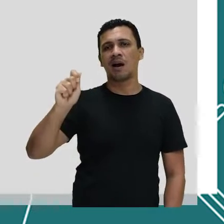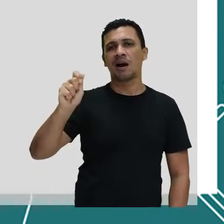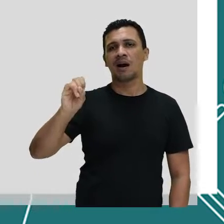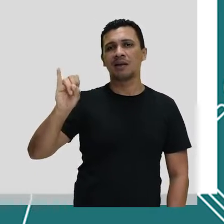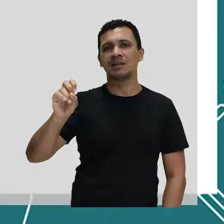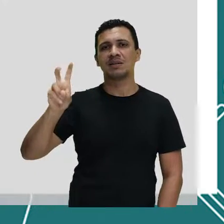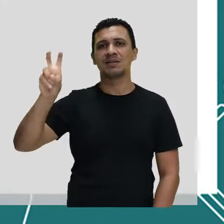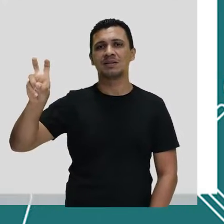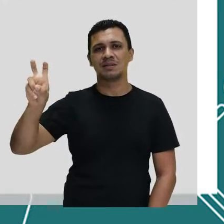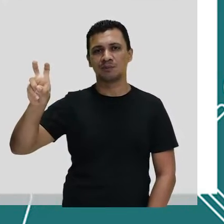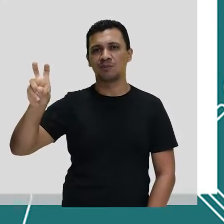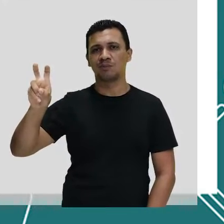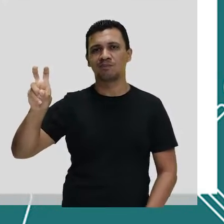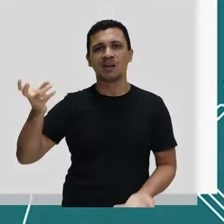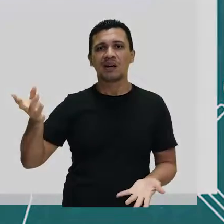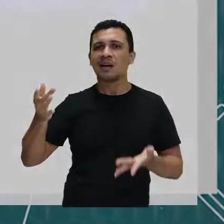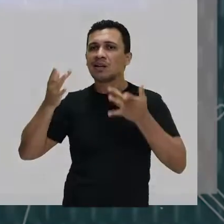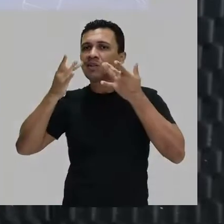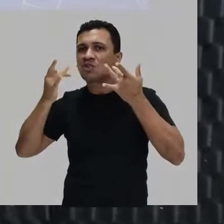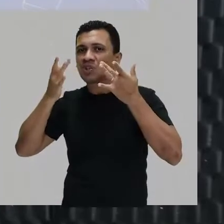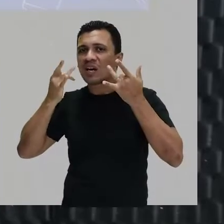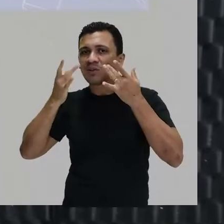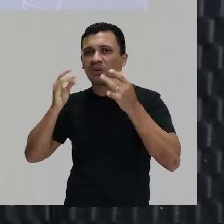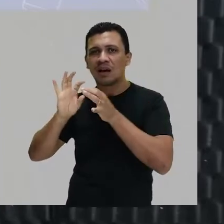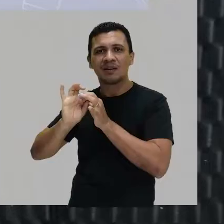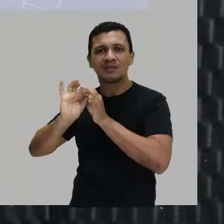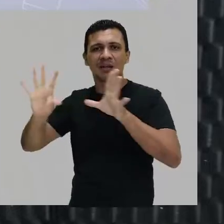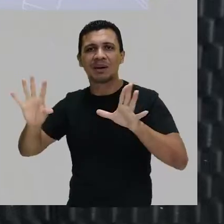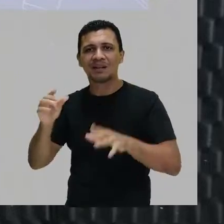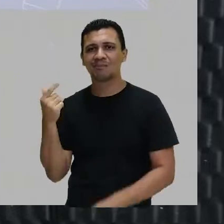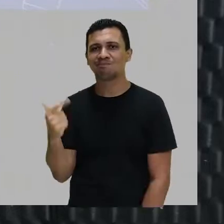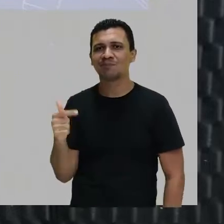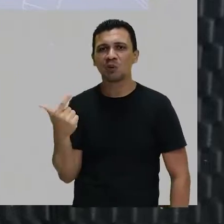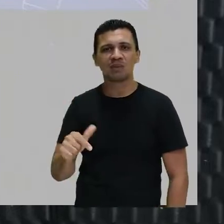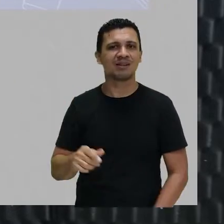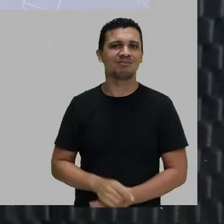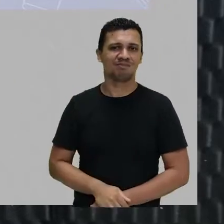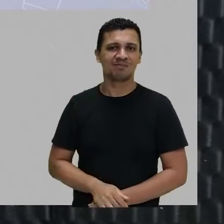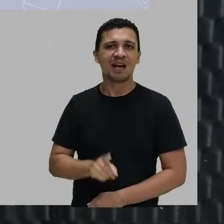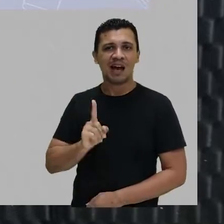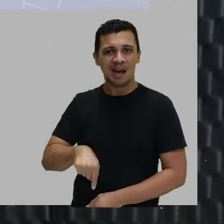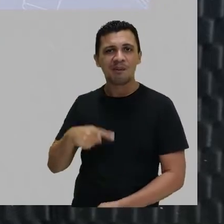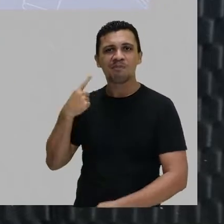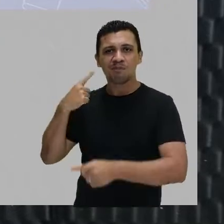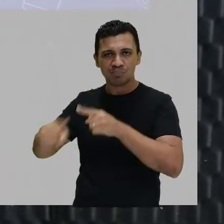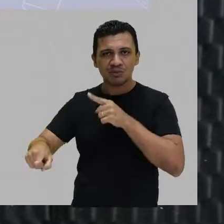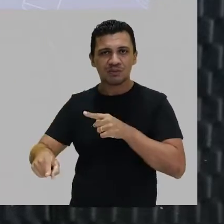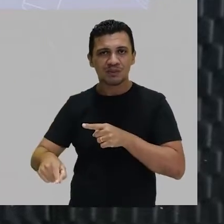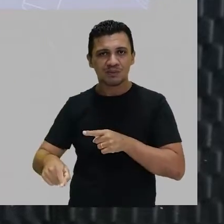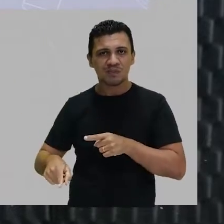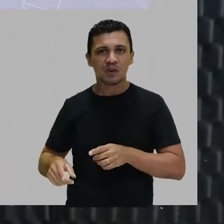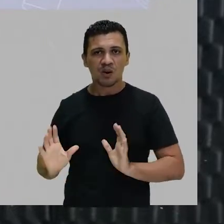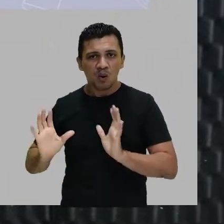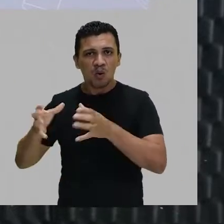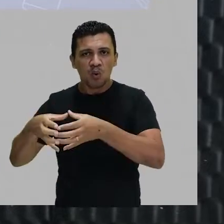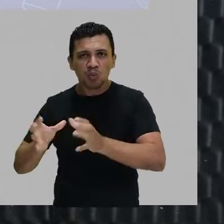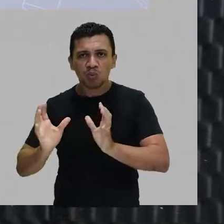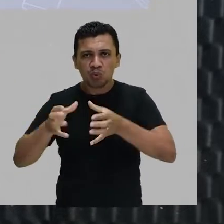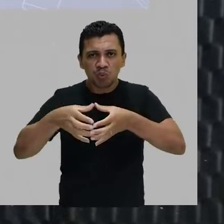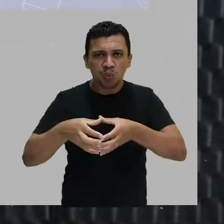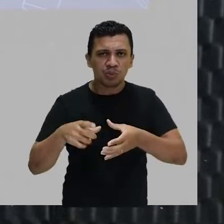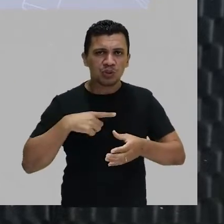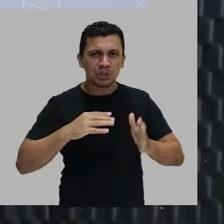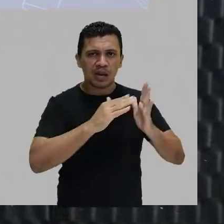toda a liberdade que o teatro podia ter, principalmente por causa da postura crítica. Grupos de teatro dessa época que tinham